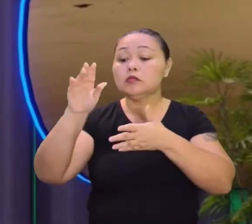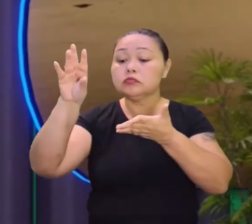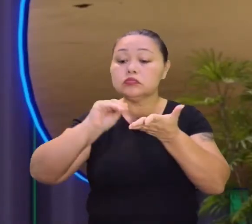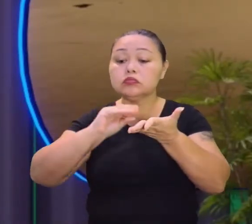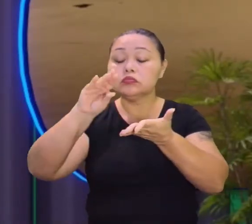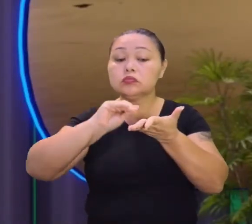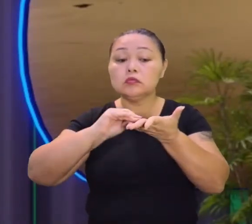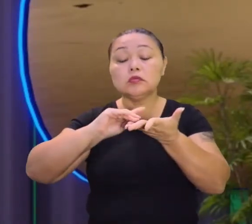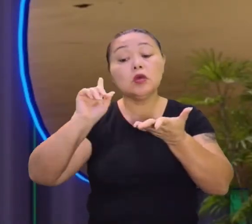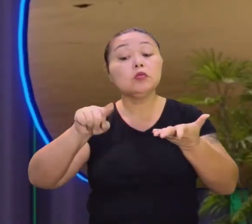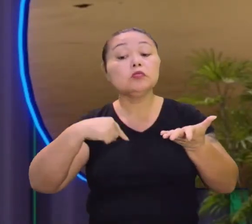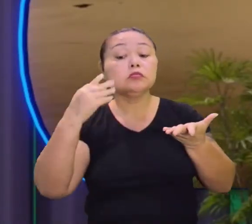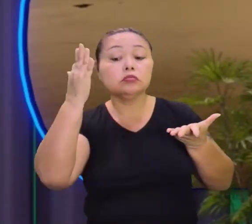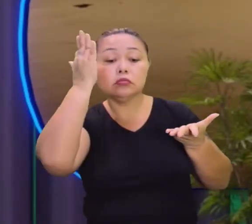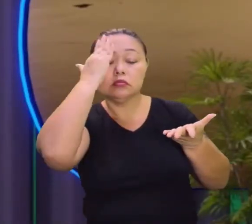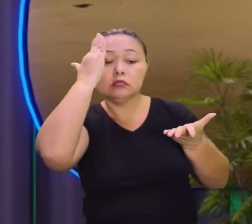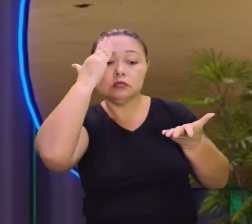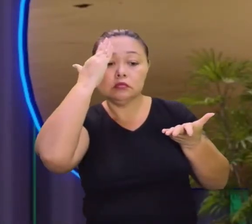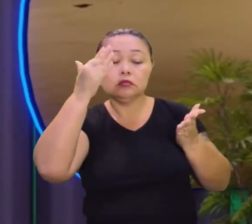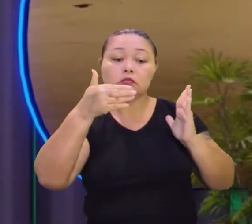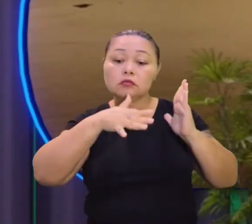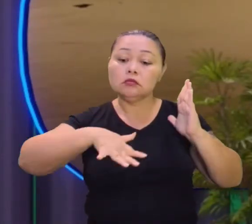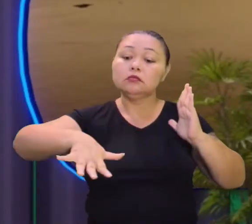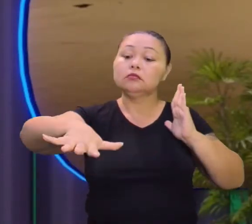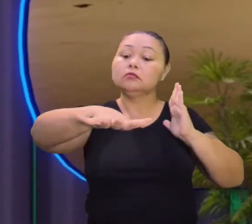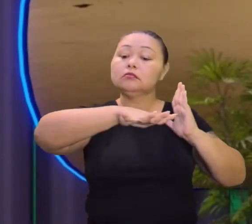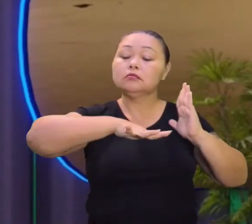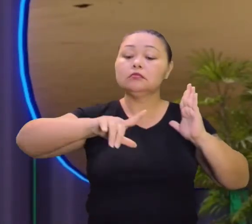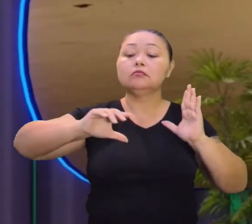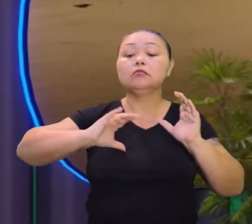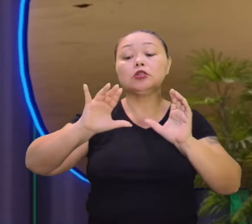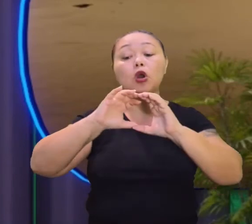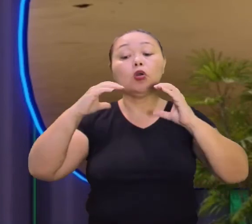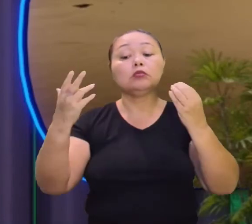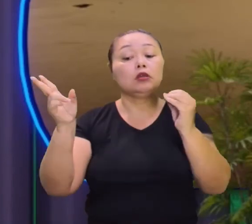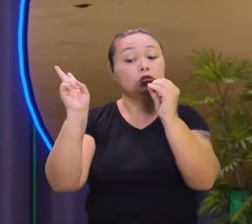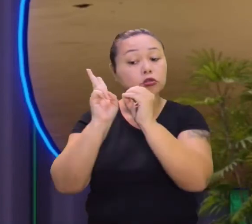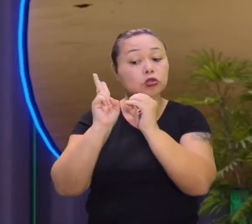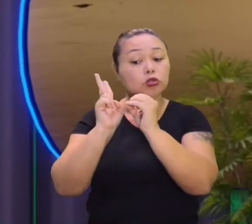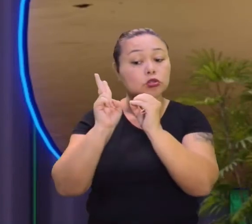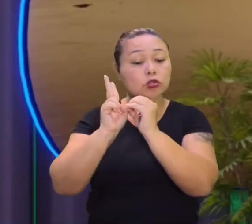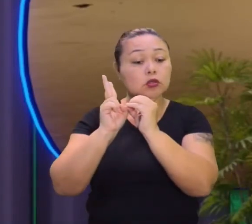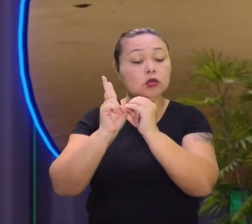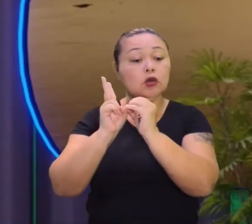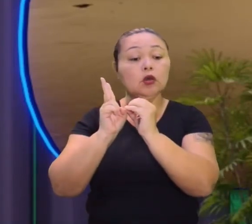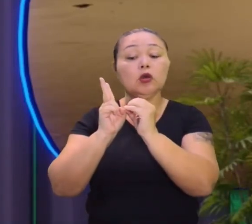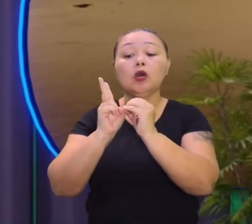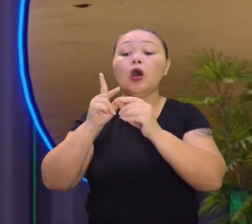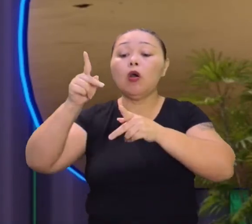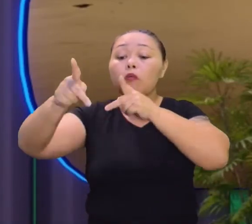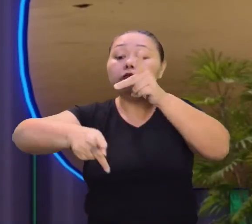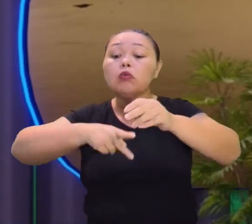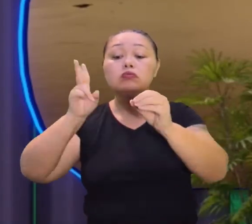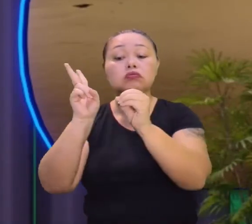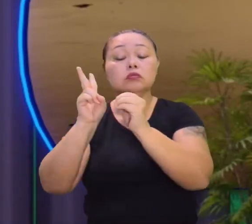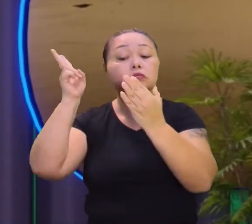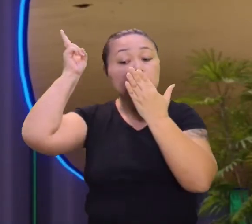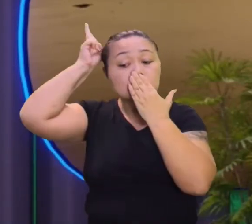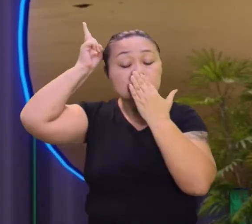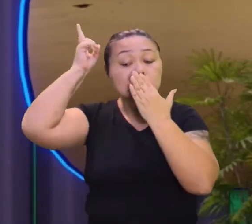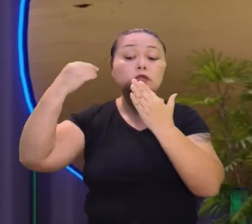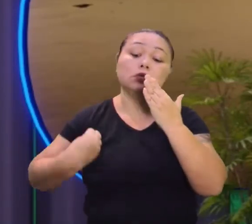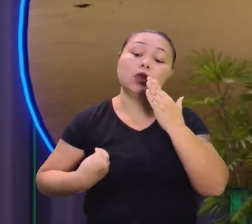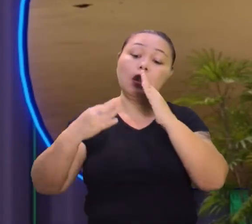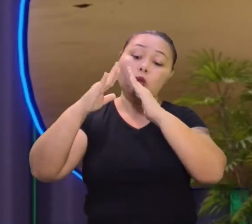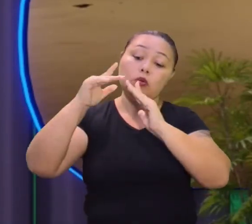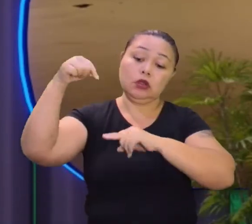demográfico. Nós sabemos que já nesse espaço vivia a nossa comunidade indígena, certo? O povo indígena já vivia nessas áreas